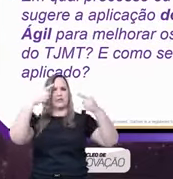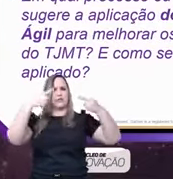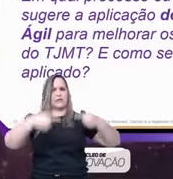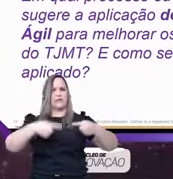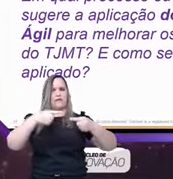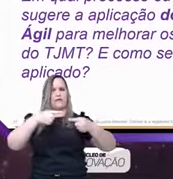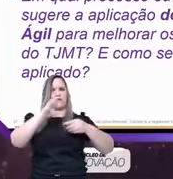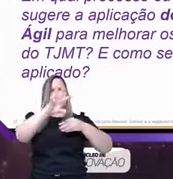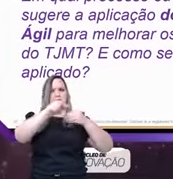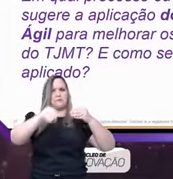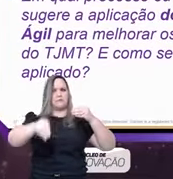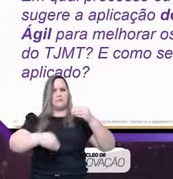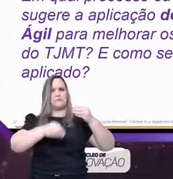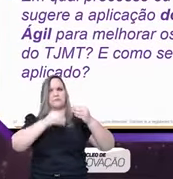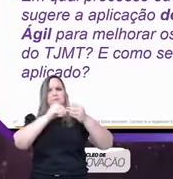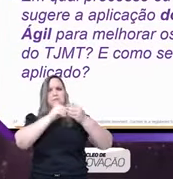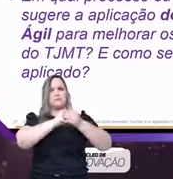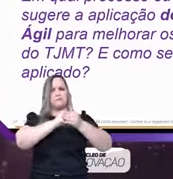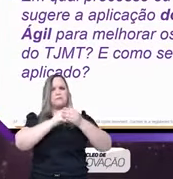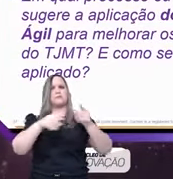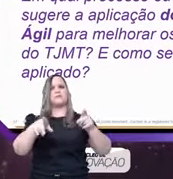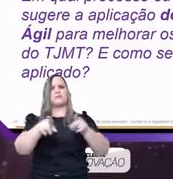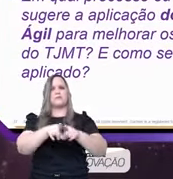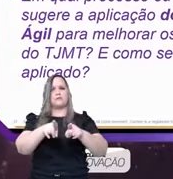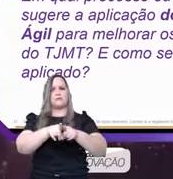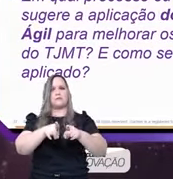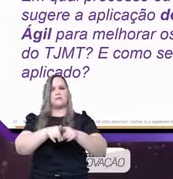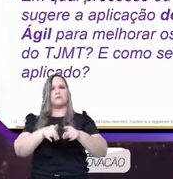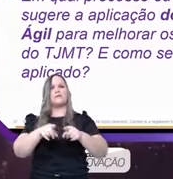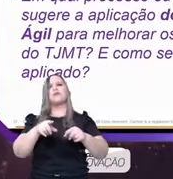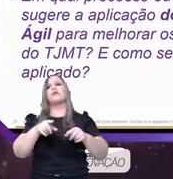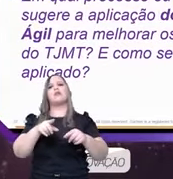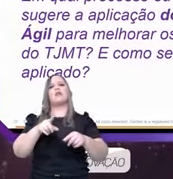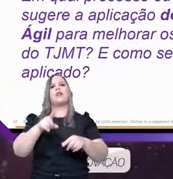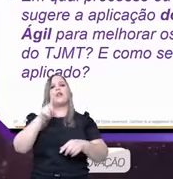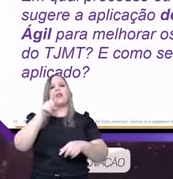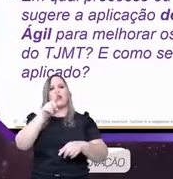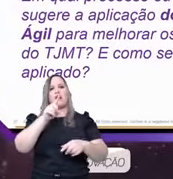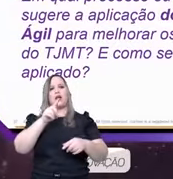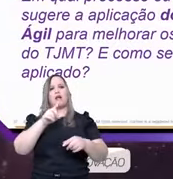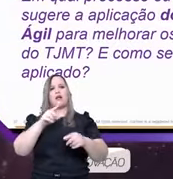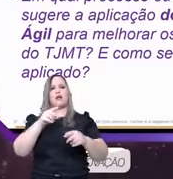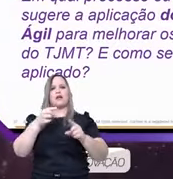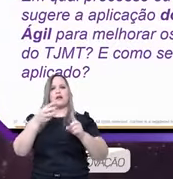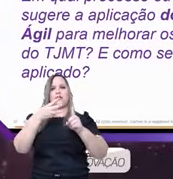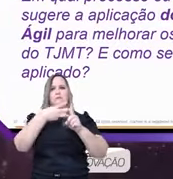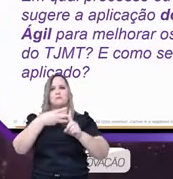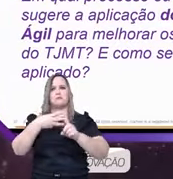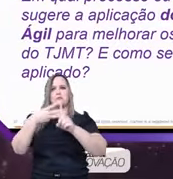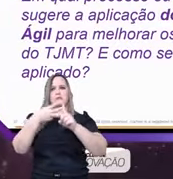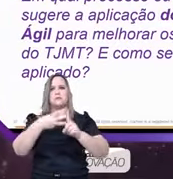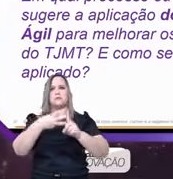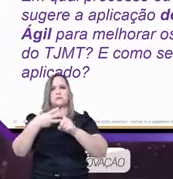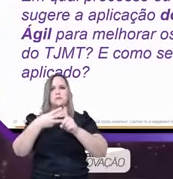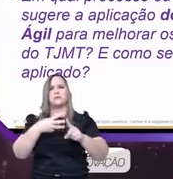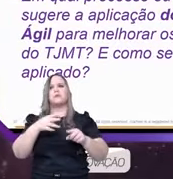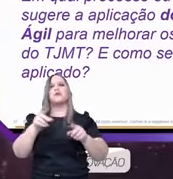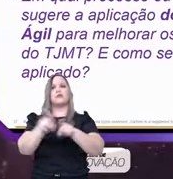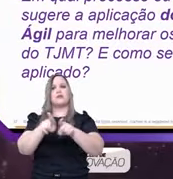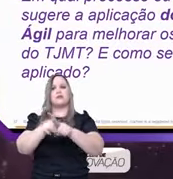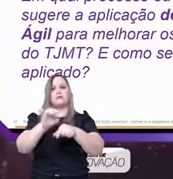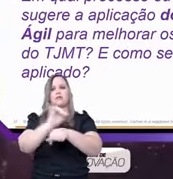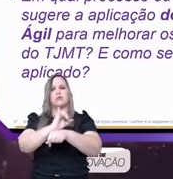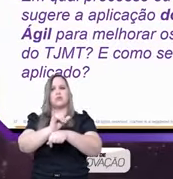o desafio e a contextualização do desafio no nosso chat no Webex e no nosso chat no YouTube.